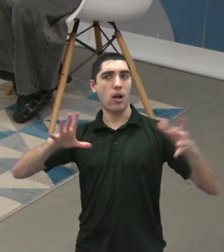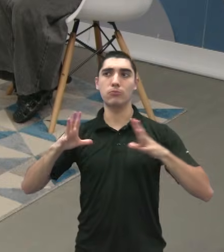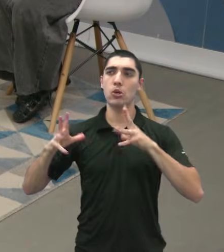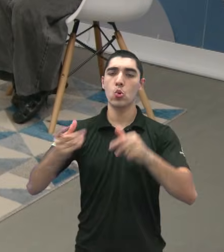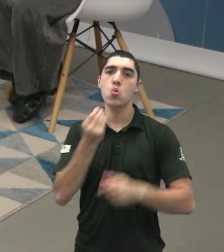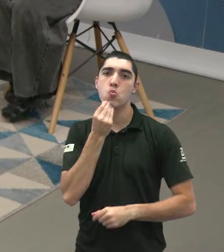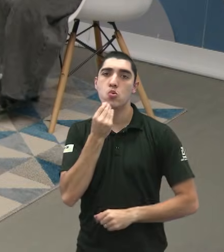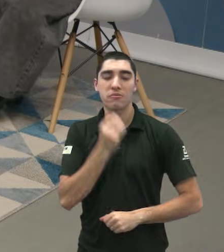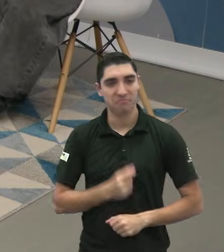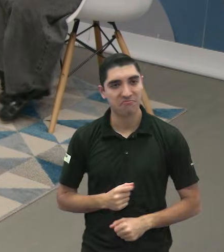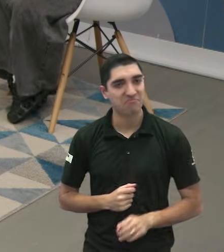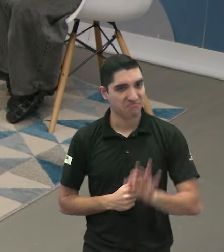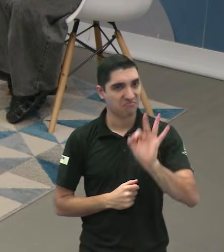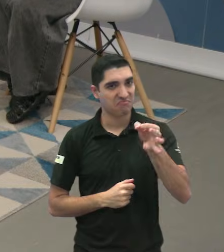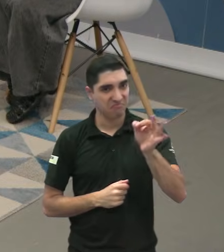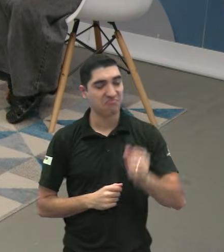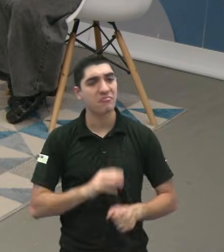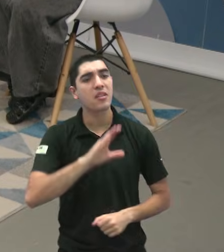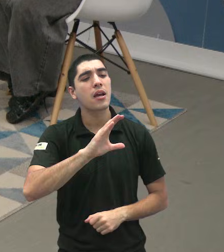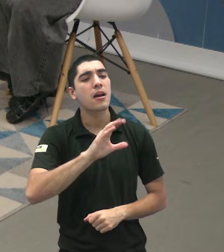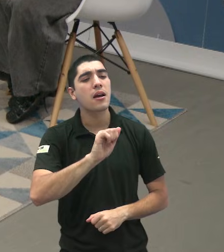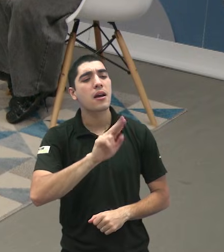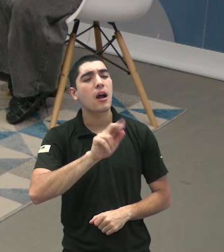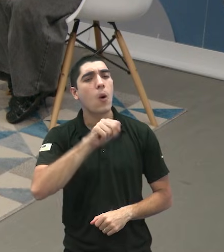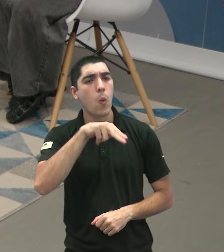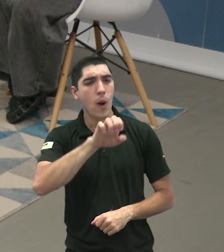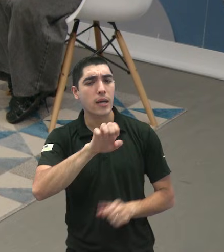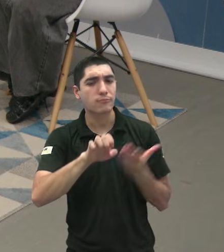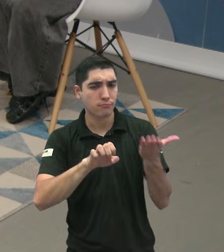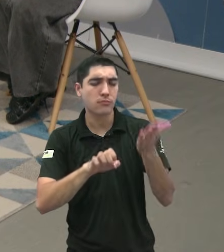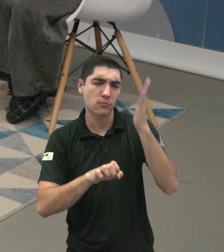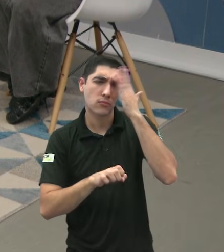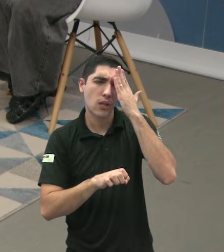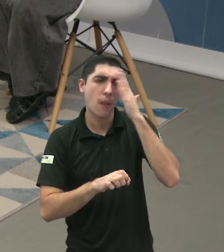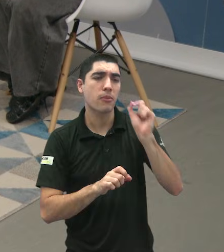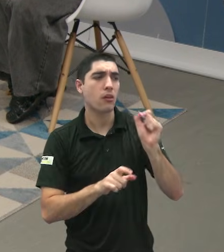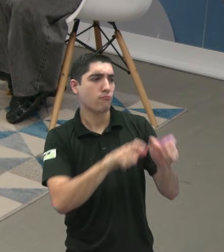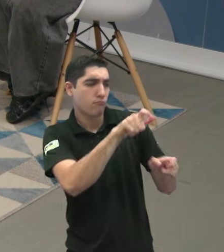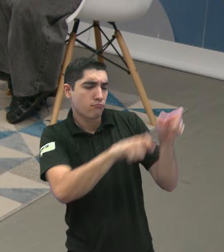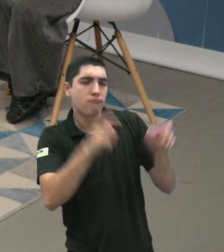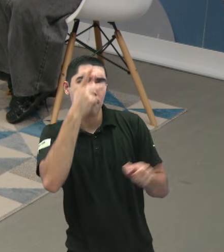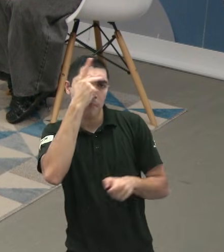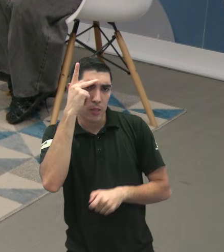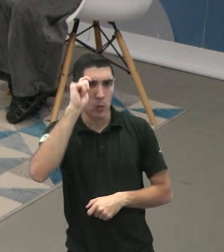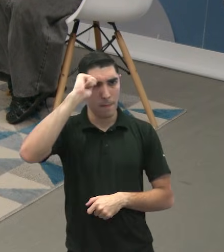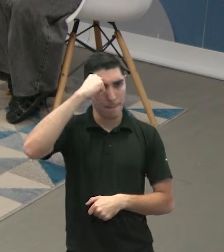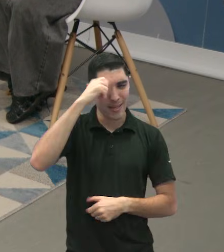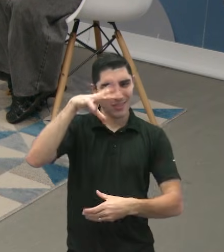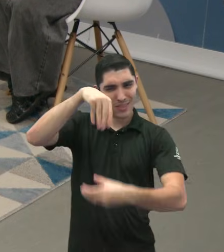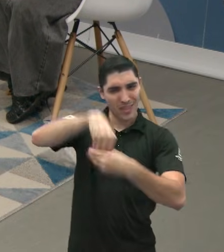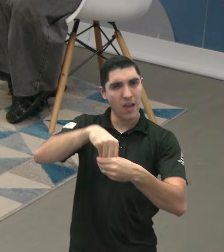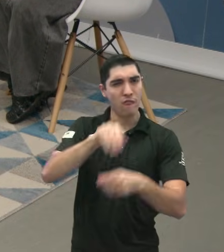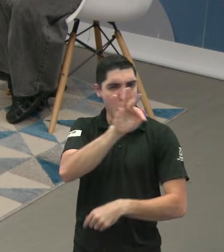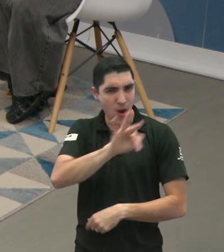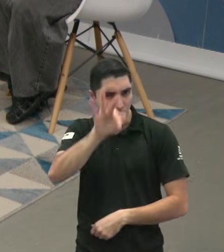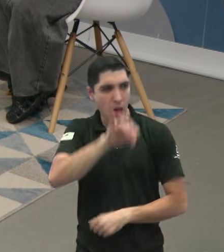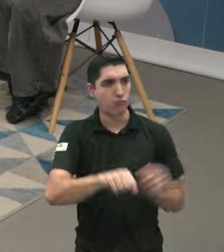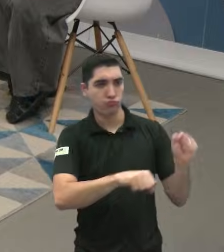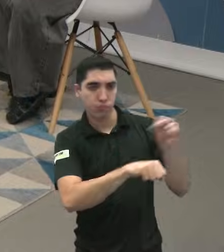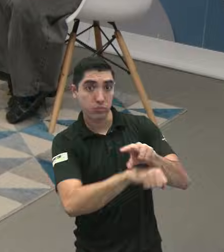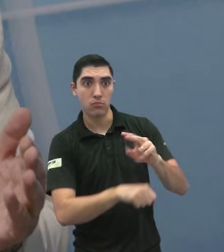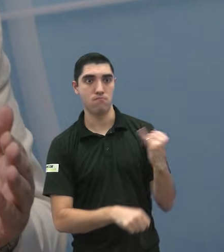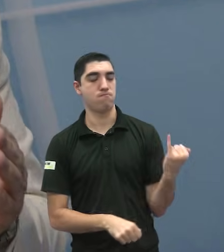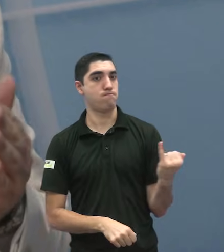certeza. Cauane, a gente sabe, né, a presença de pessoas negras nas universidades tem um